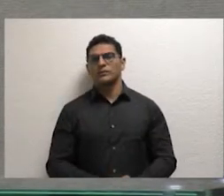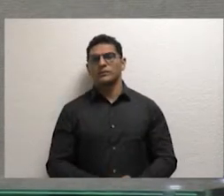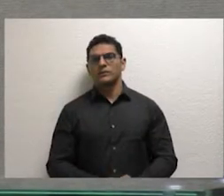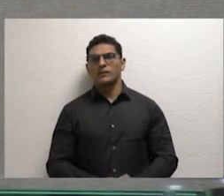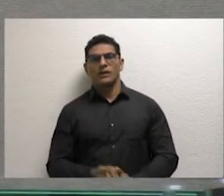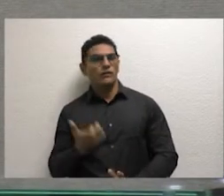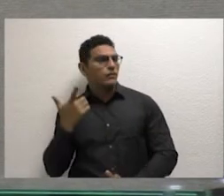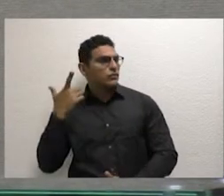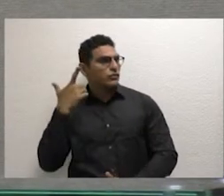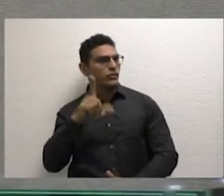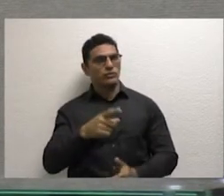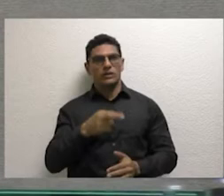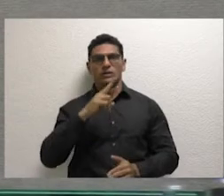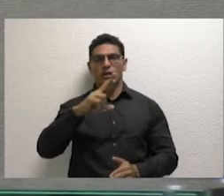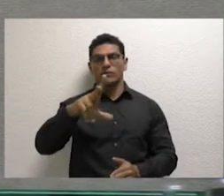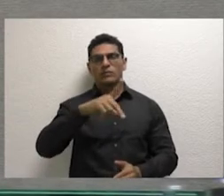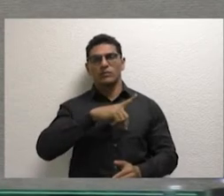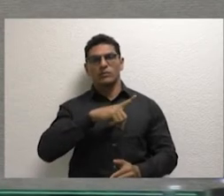resolvido